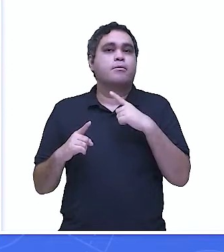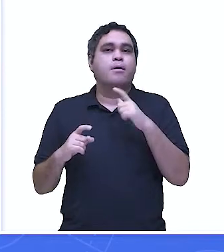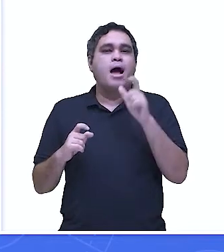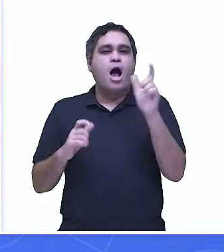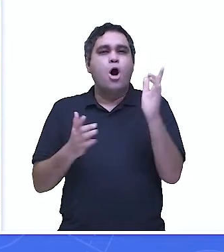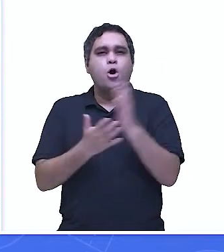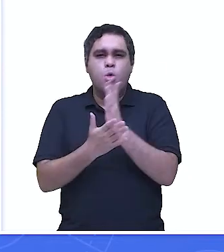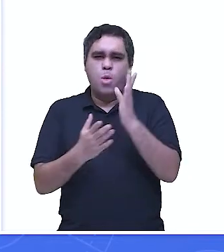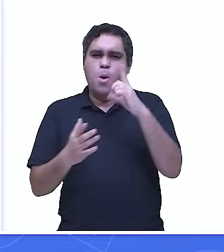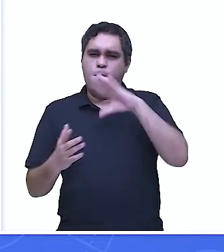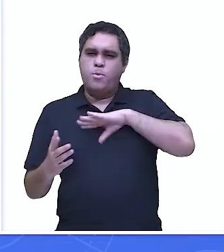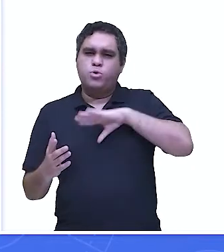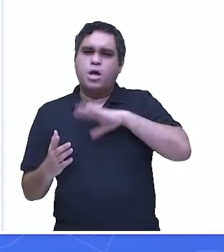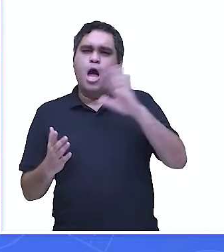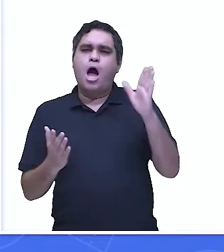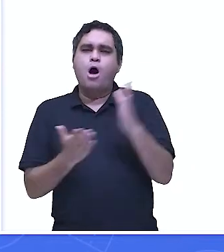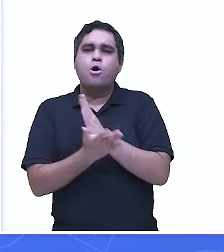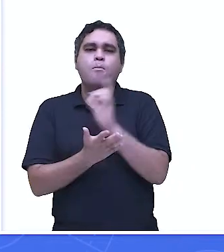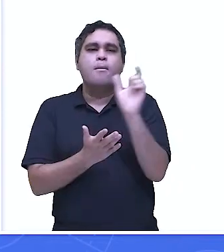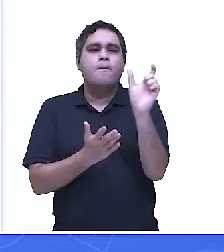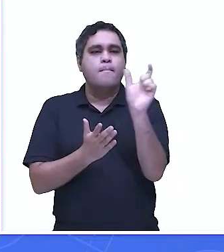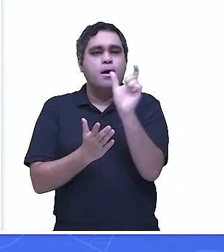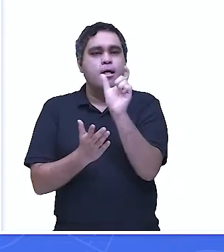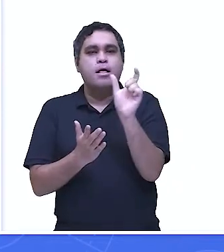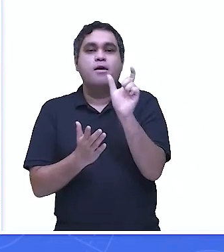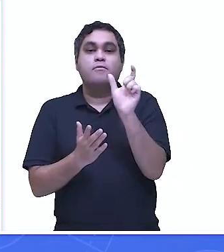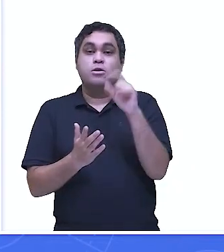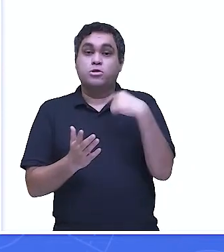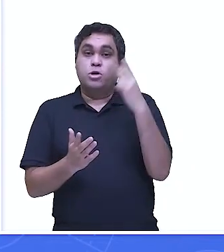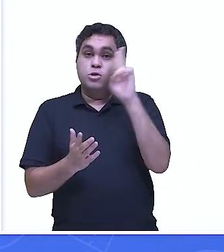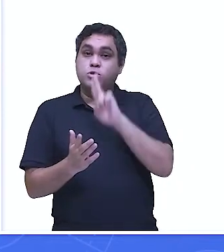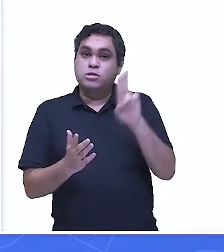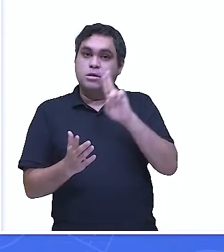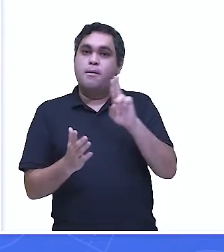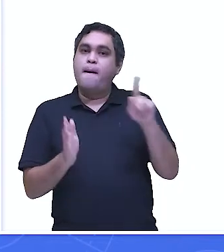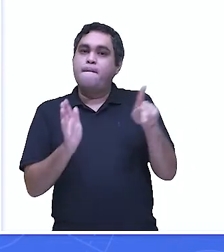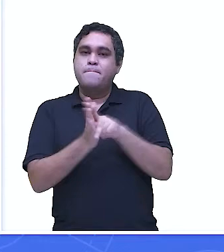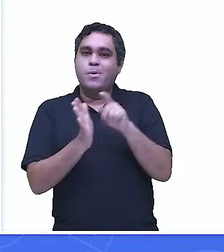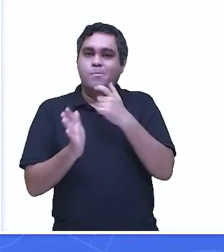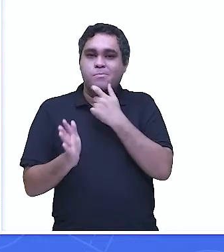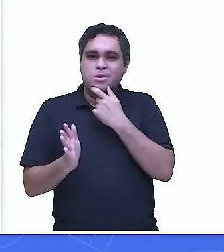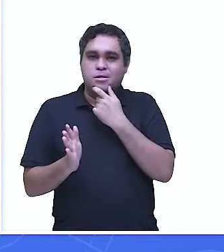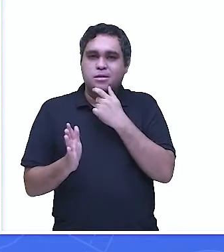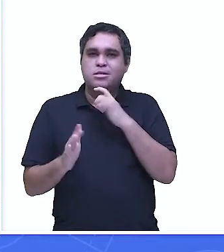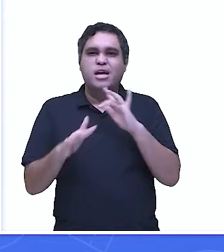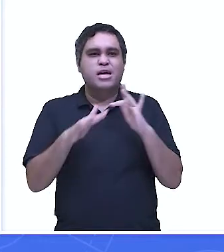muito forte na nossa cultura. Então, todas as redes sociais que você utiliza é